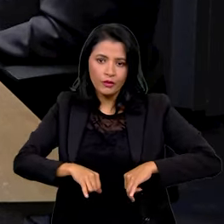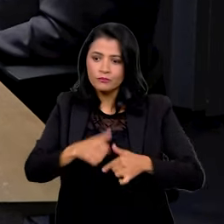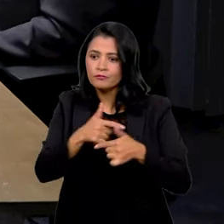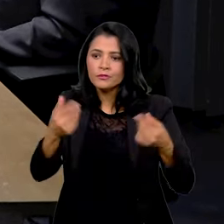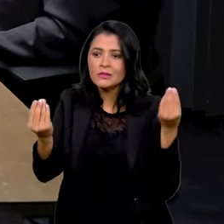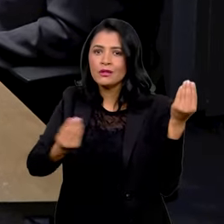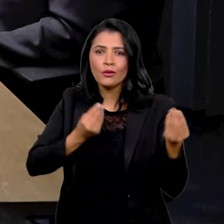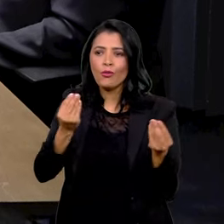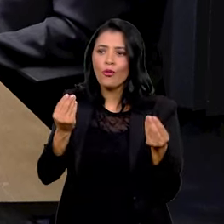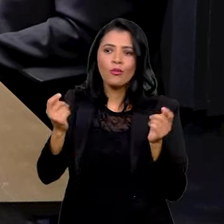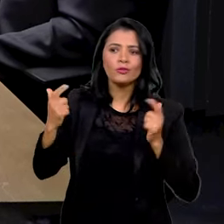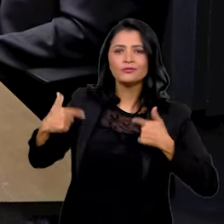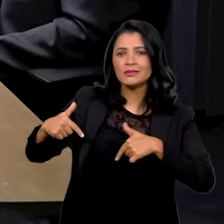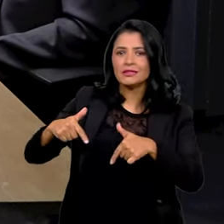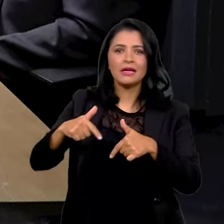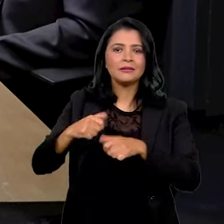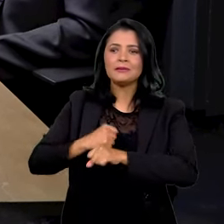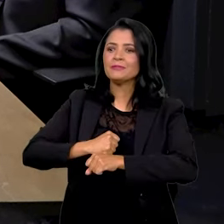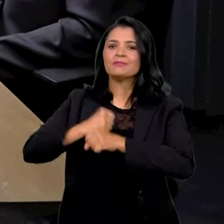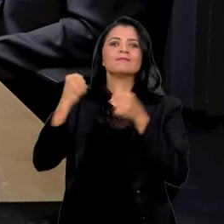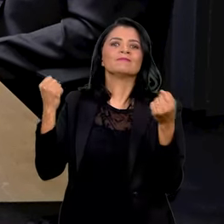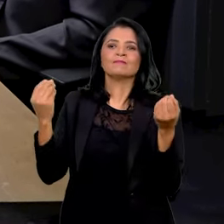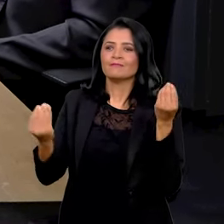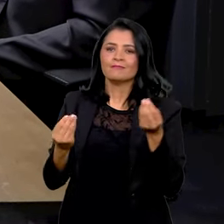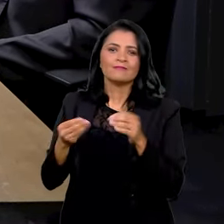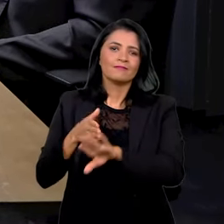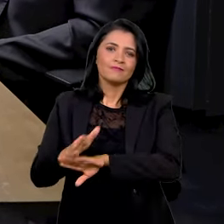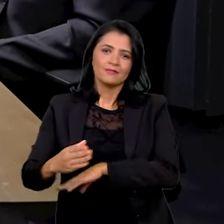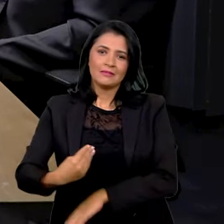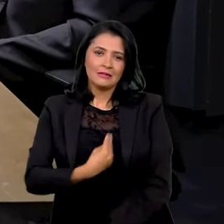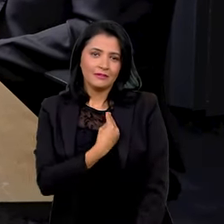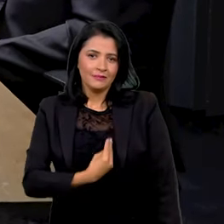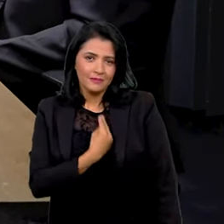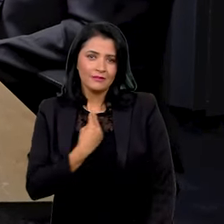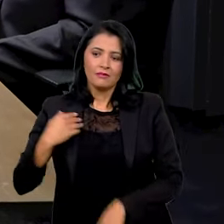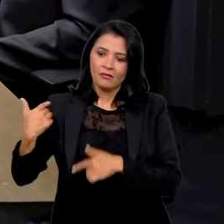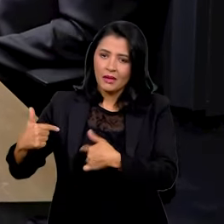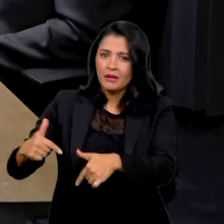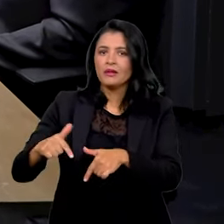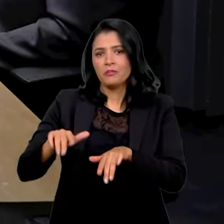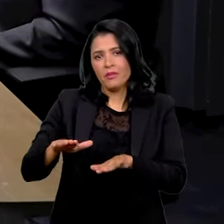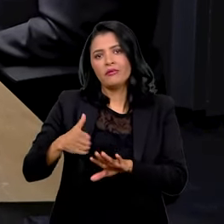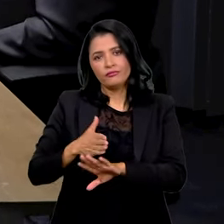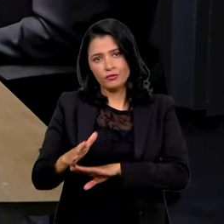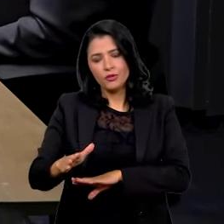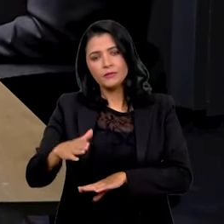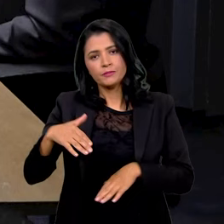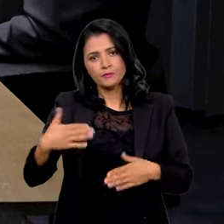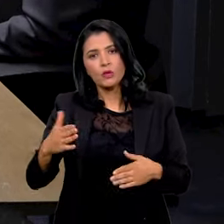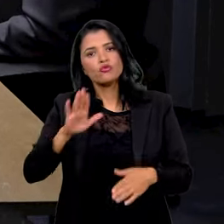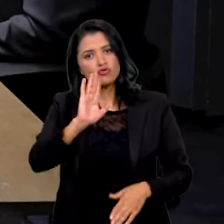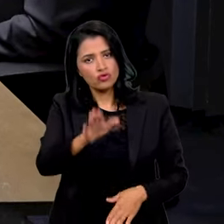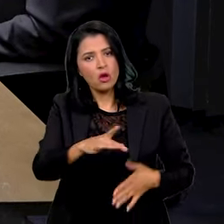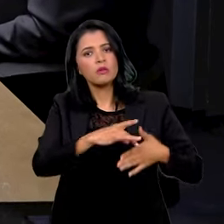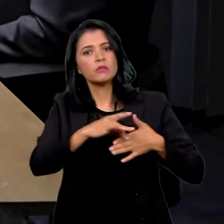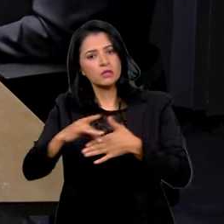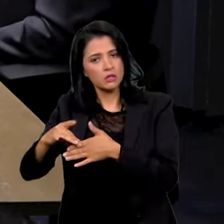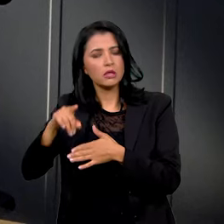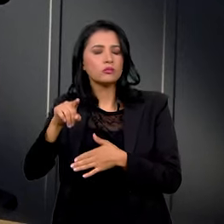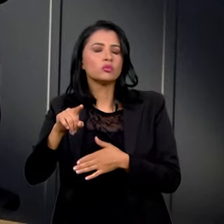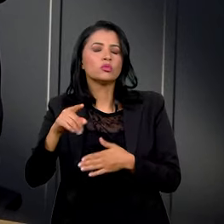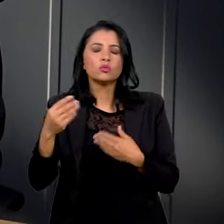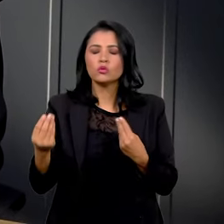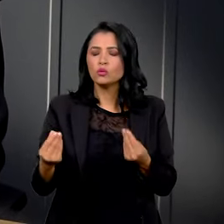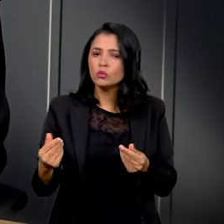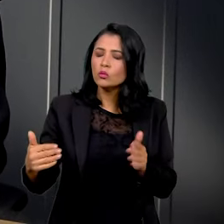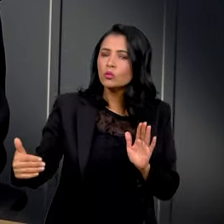que não tinham nem condições necessariamente né de estar ali eh operacionalizando seu trabalho eh nós já encaminhamos até